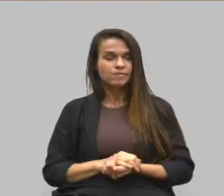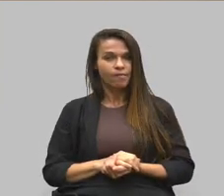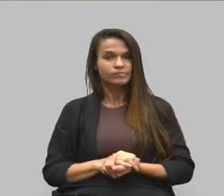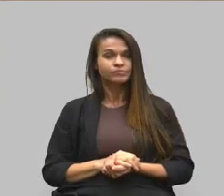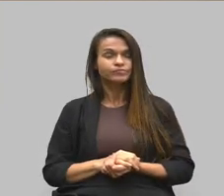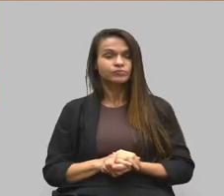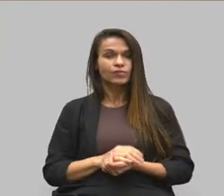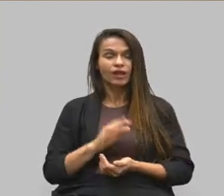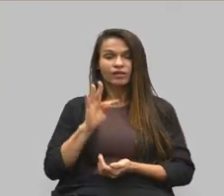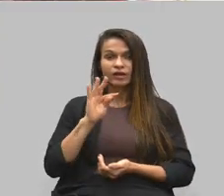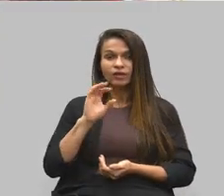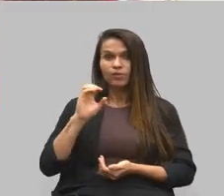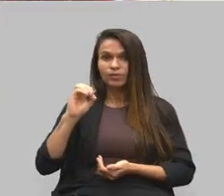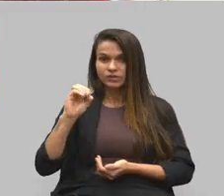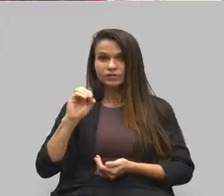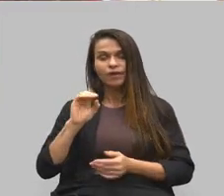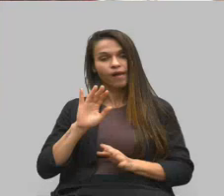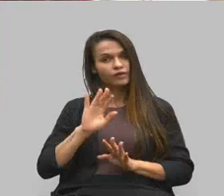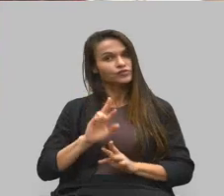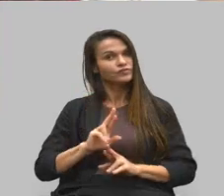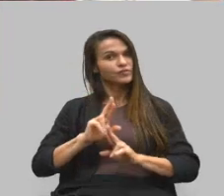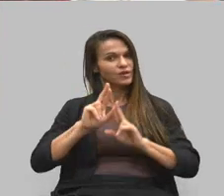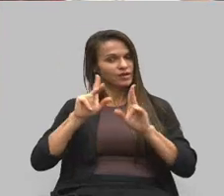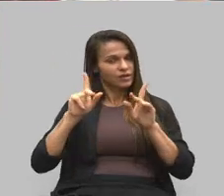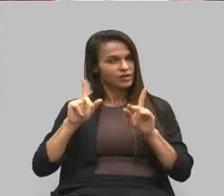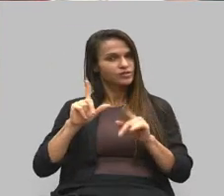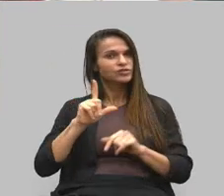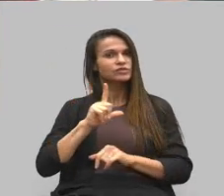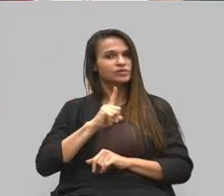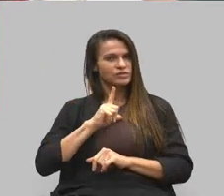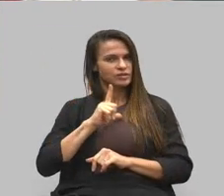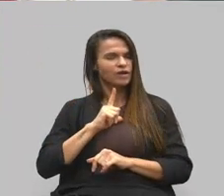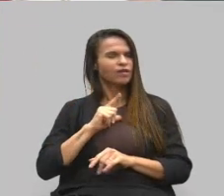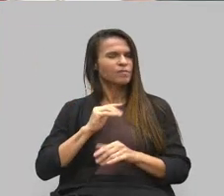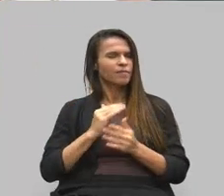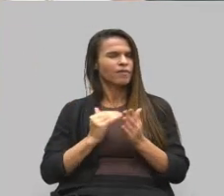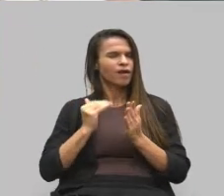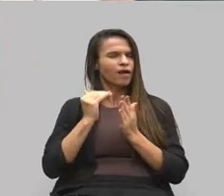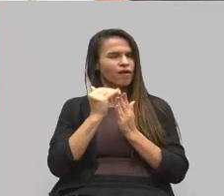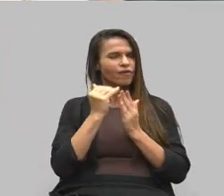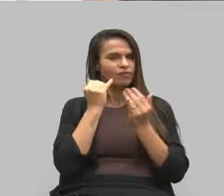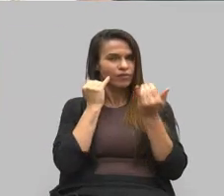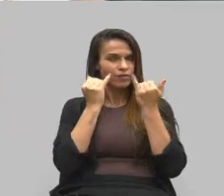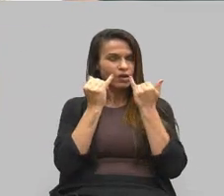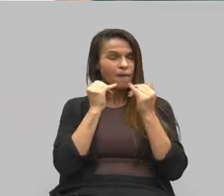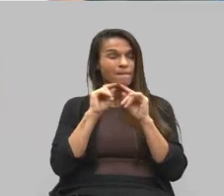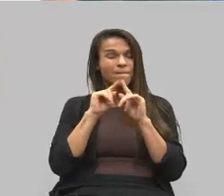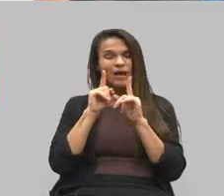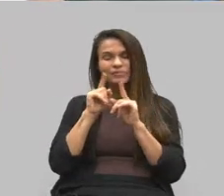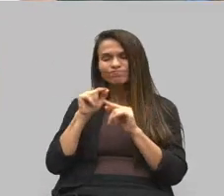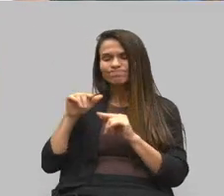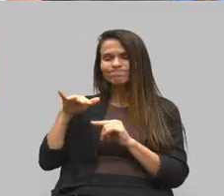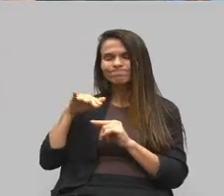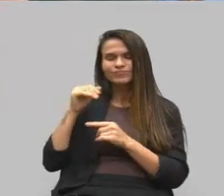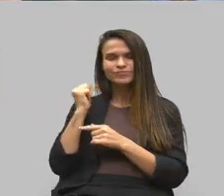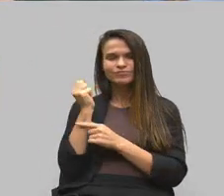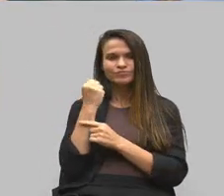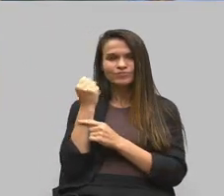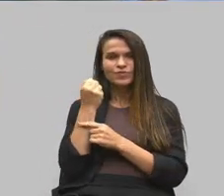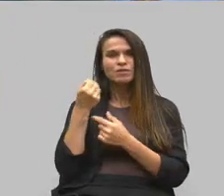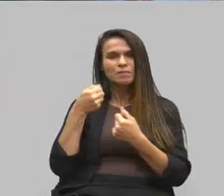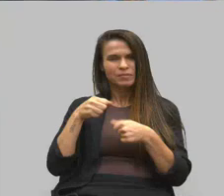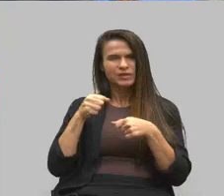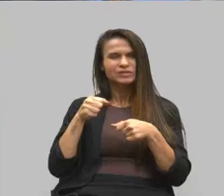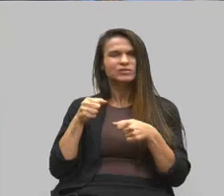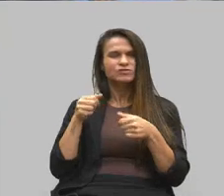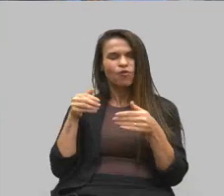ocupacional já é diferente né eles têm uma maior formação mas na fisioter Apia acho que a gente tá precisando se engajar